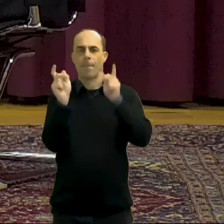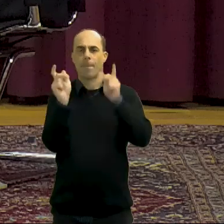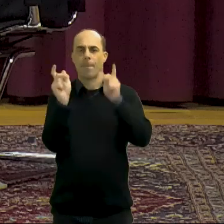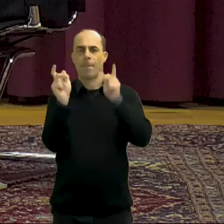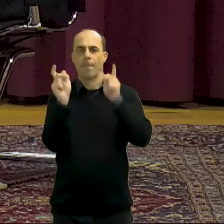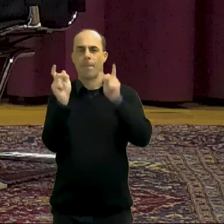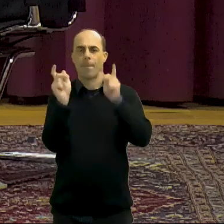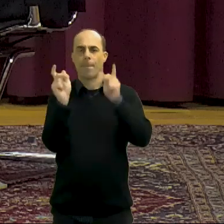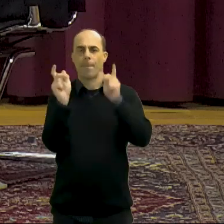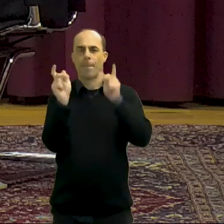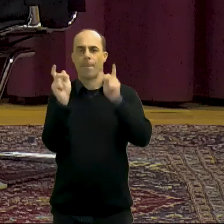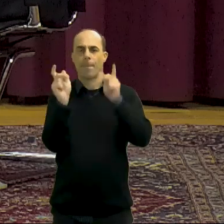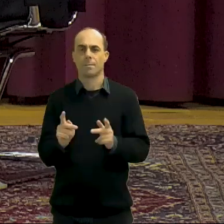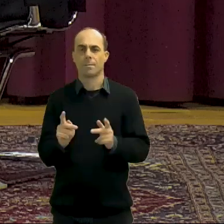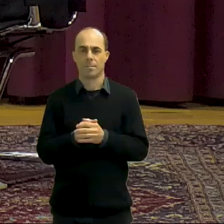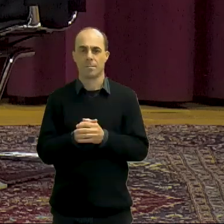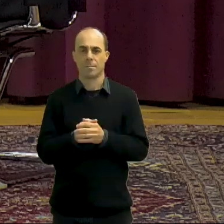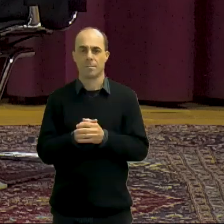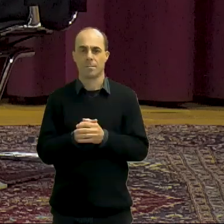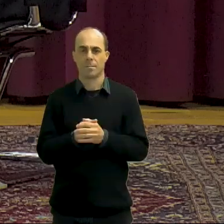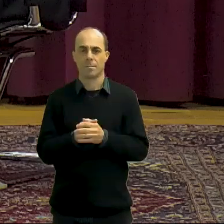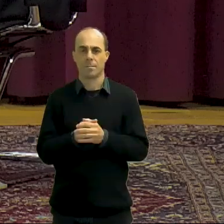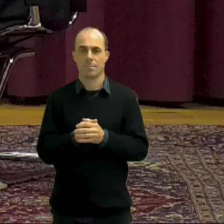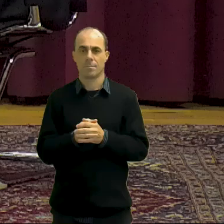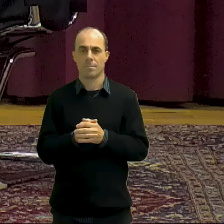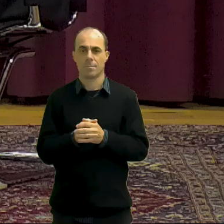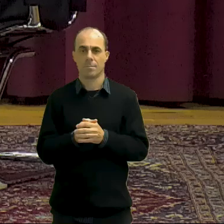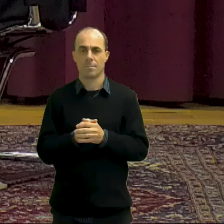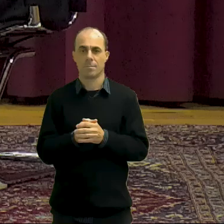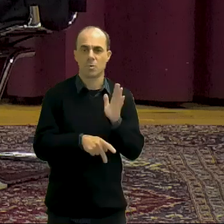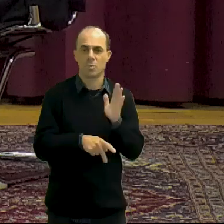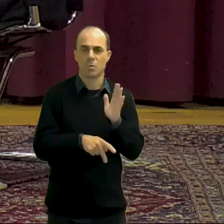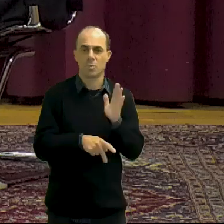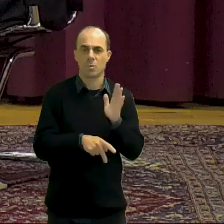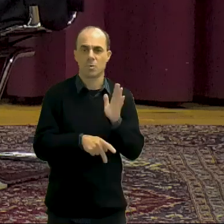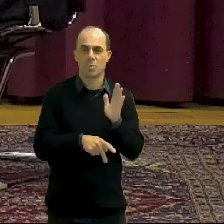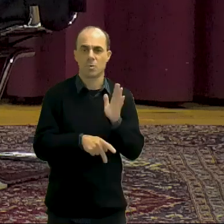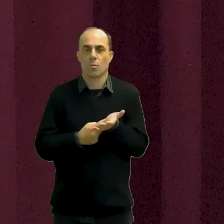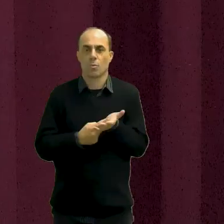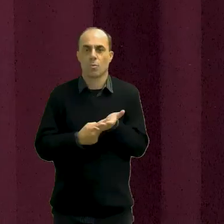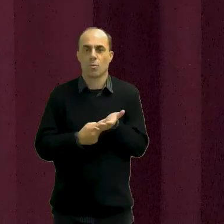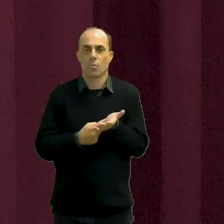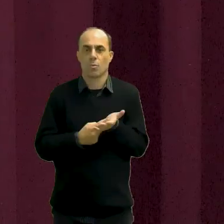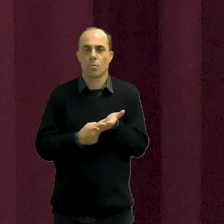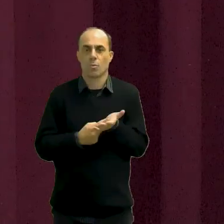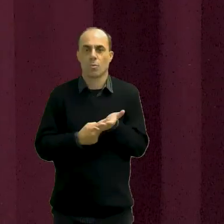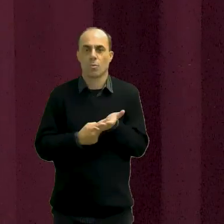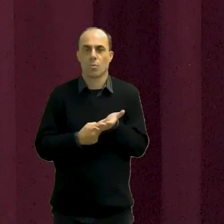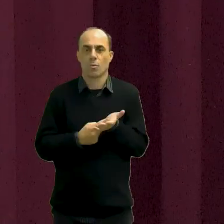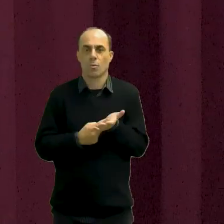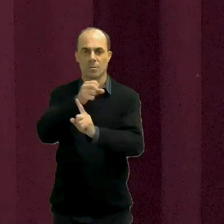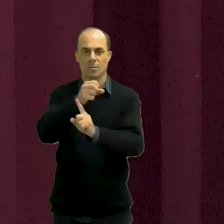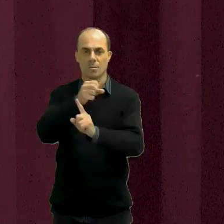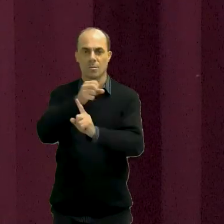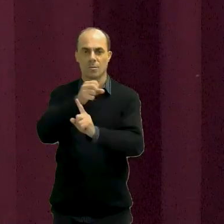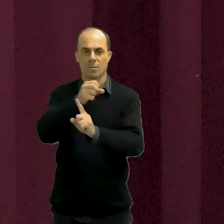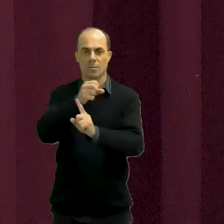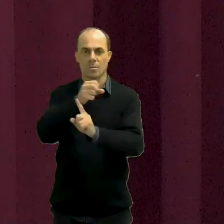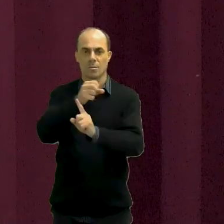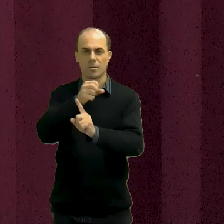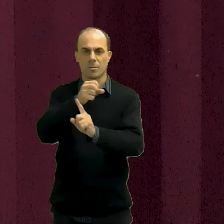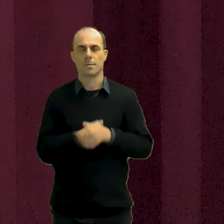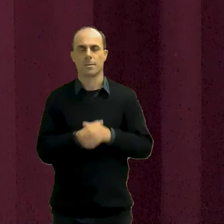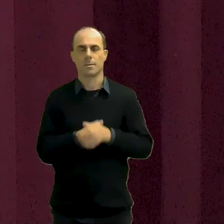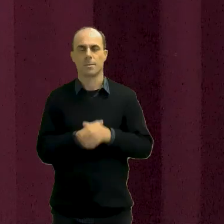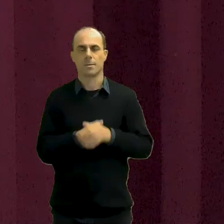eh para esse programa para essa intenção de levar à sociedade né uma palavra de